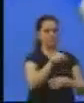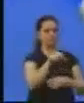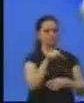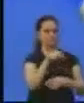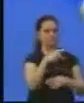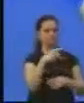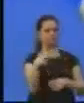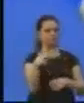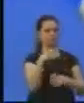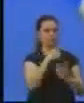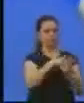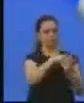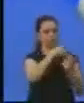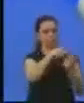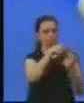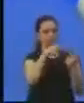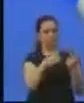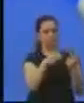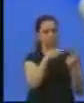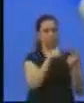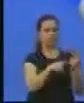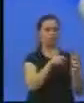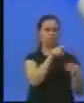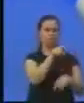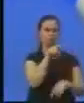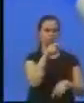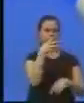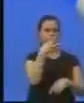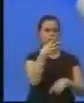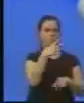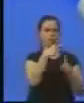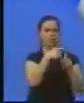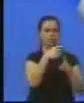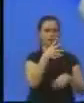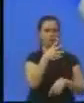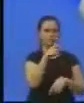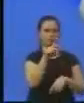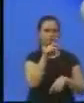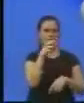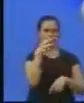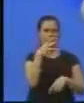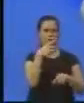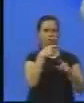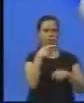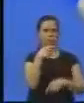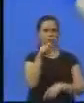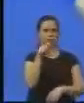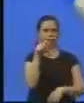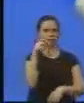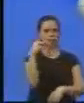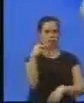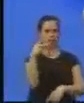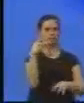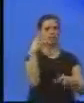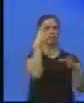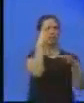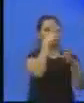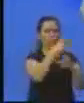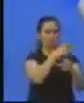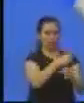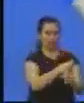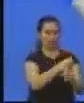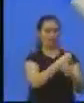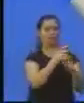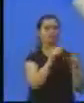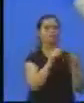a raiz de x² mais 4x ao cubo menos x². Tudo isso que está dentro